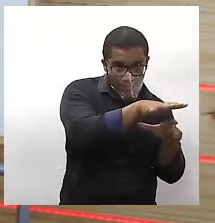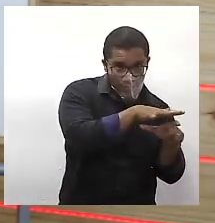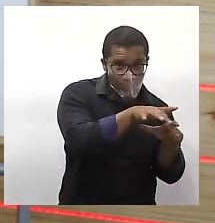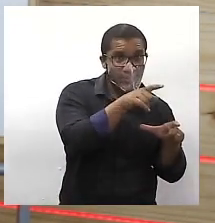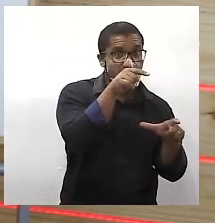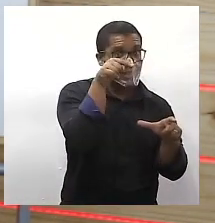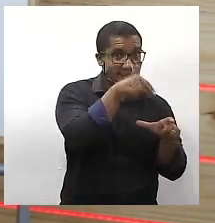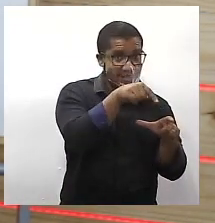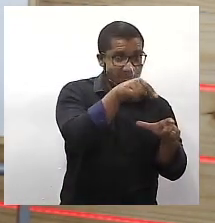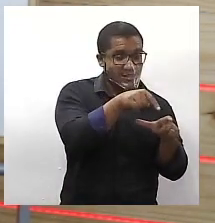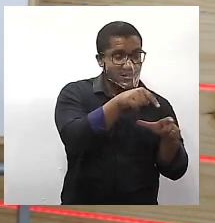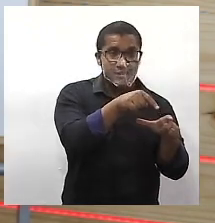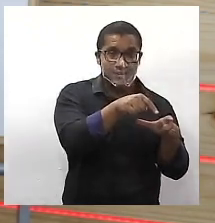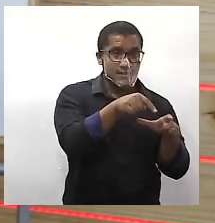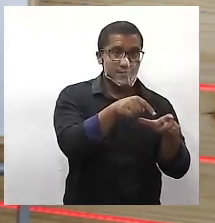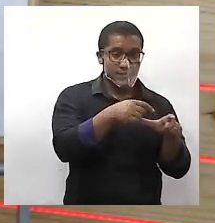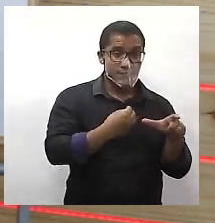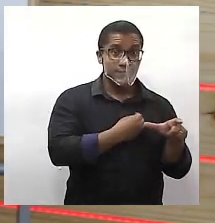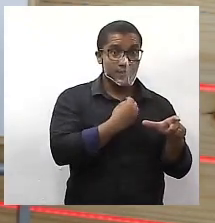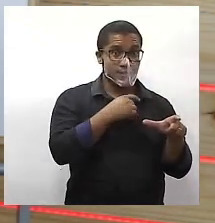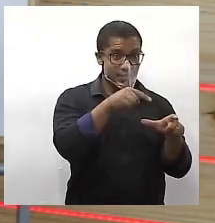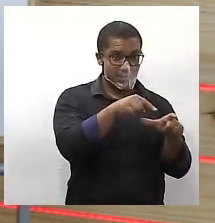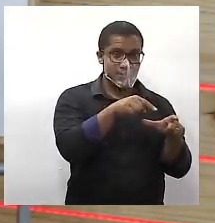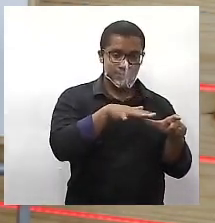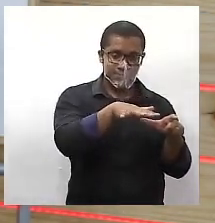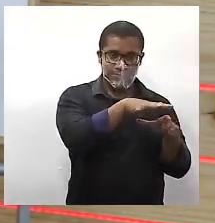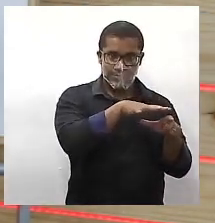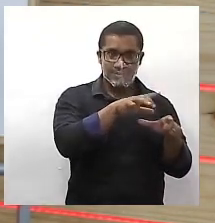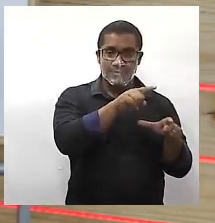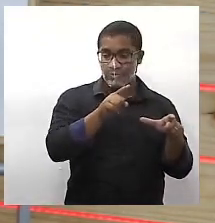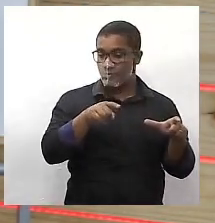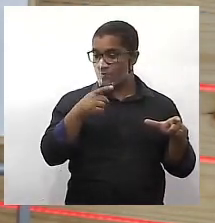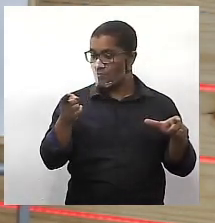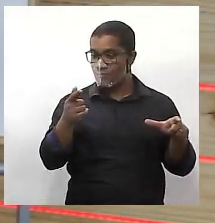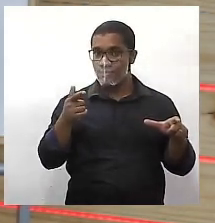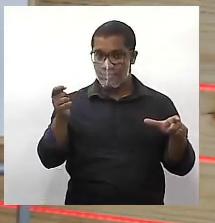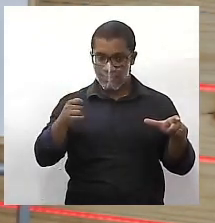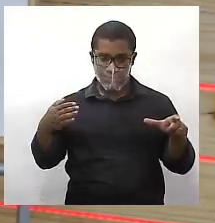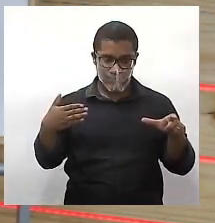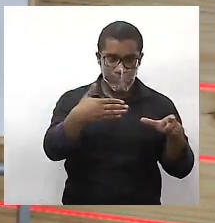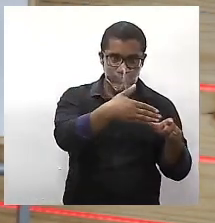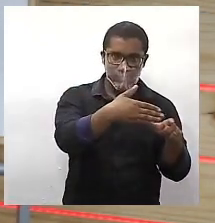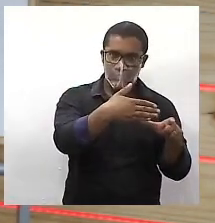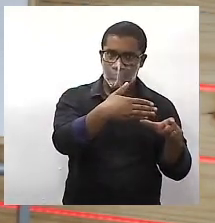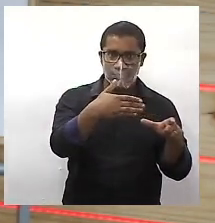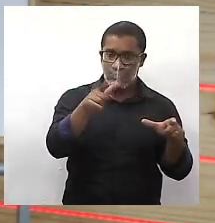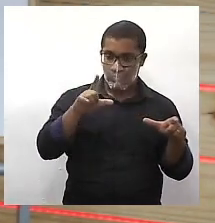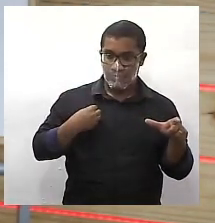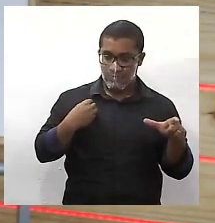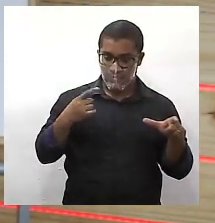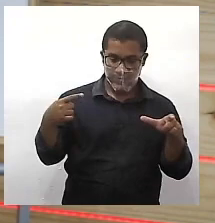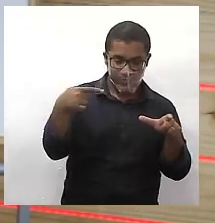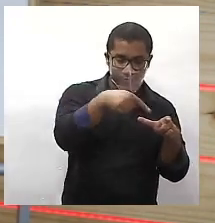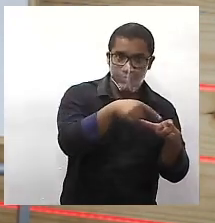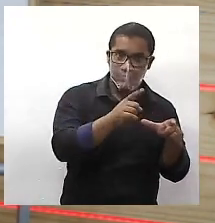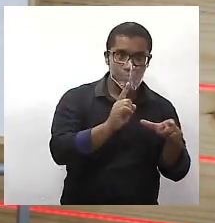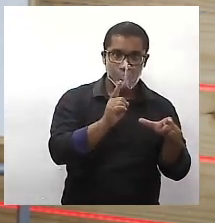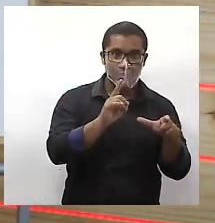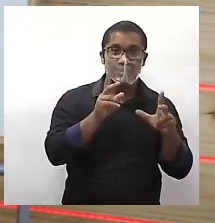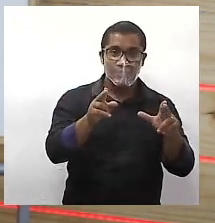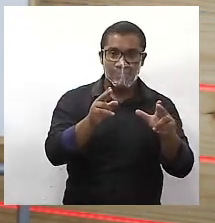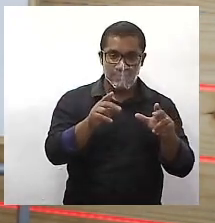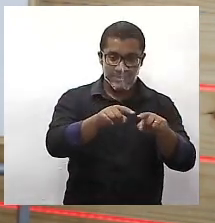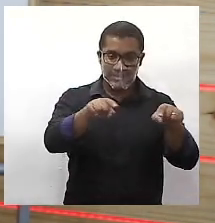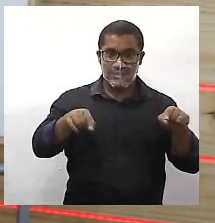que por esse ser vivo estar nessa área, o outro ser vivo não vai conseguir chegar nela. É como se tu fosse entrar numa sala e tu vai entrar